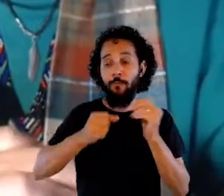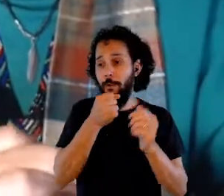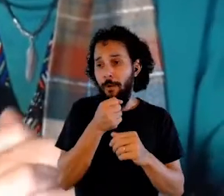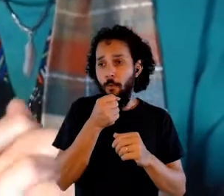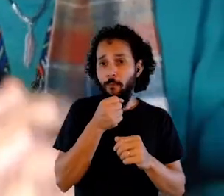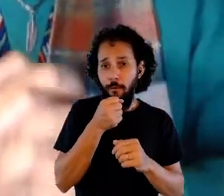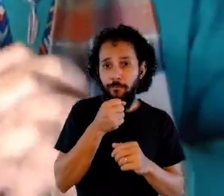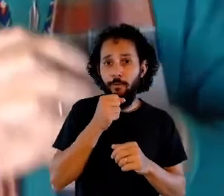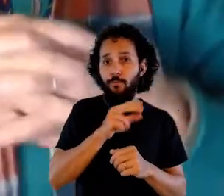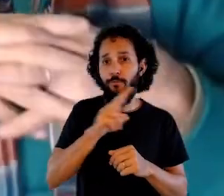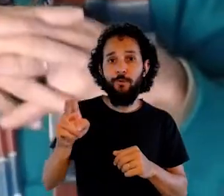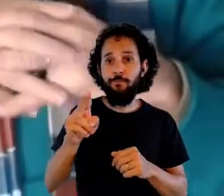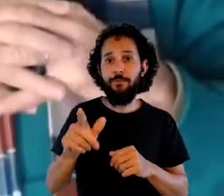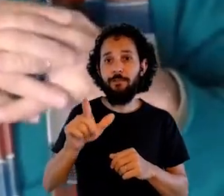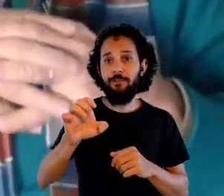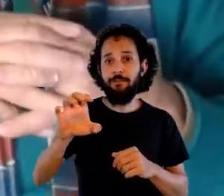Reis.